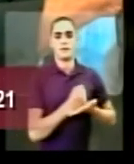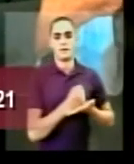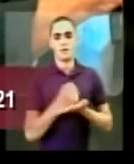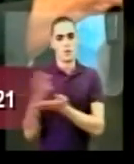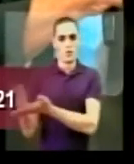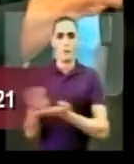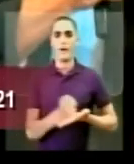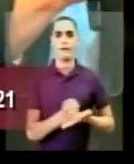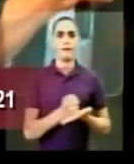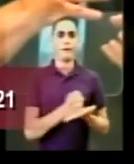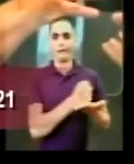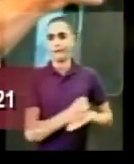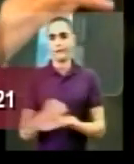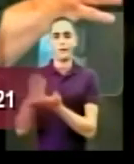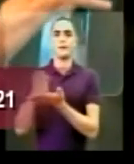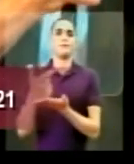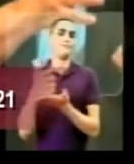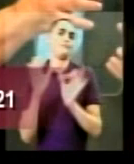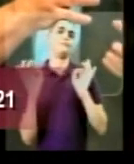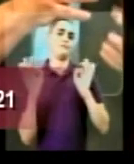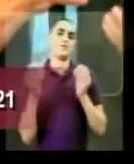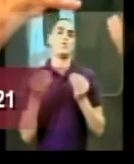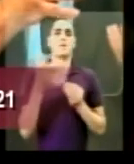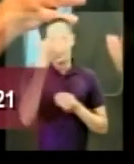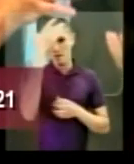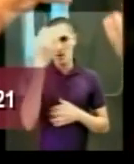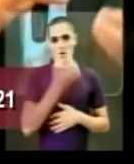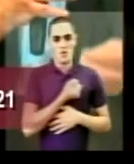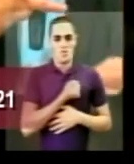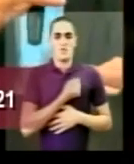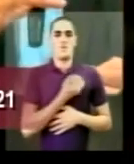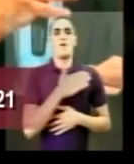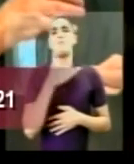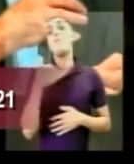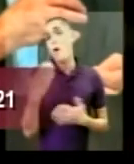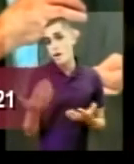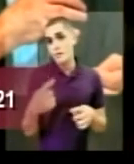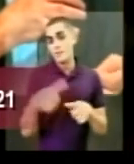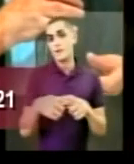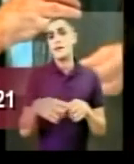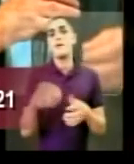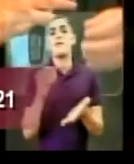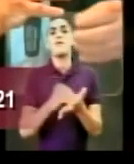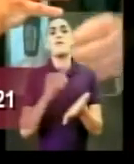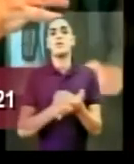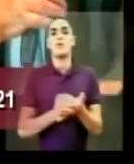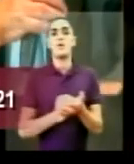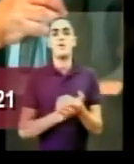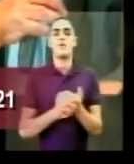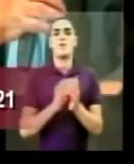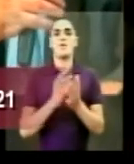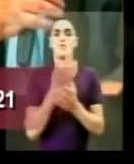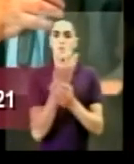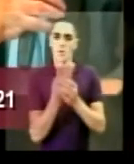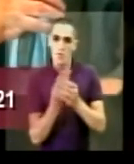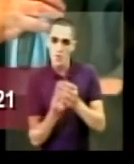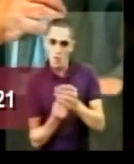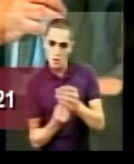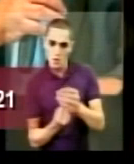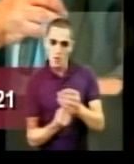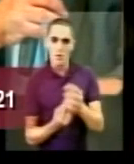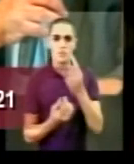renal. Então, tendo ou não Covid, ele tem que ser transportado. Então, esses profissionais